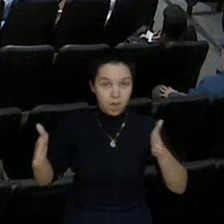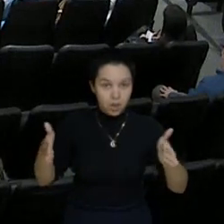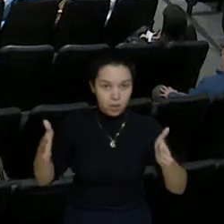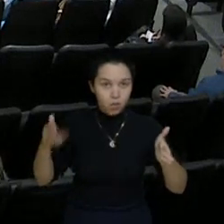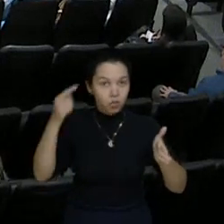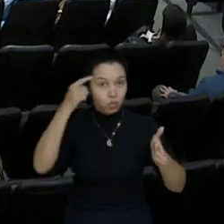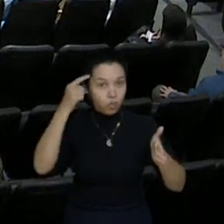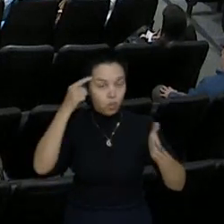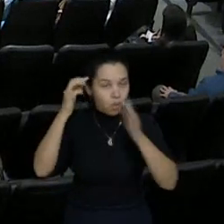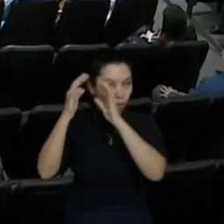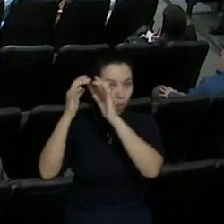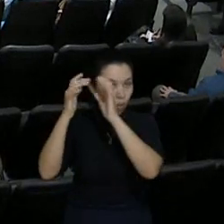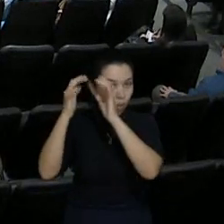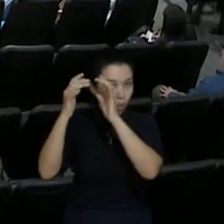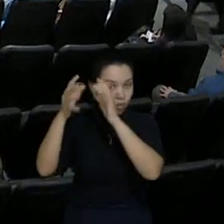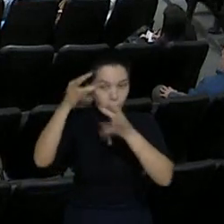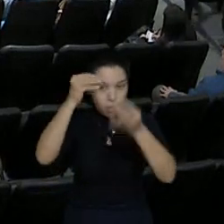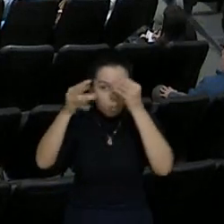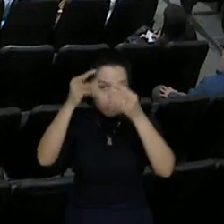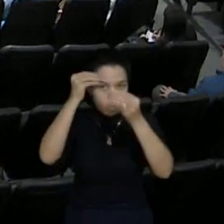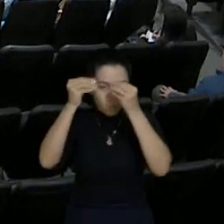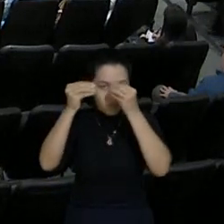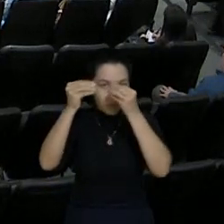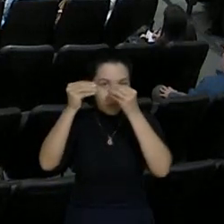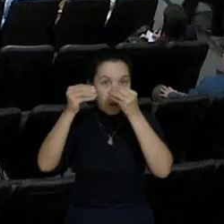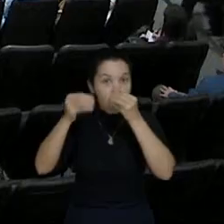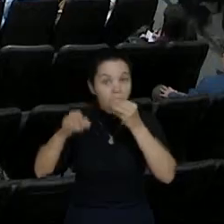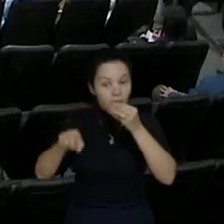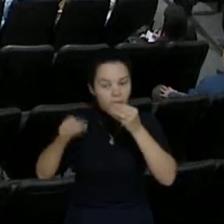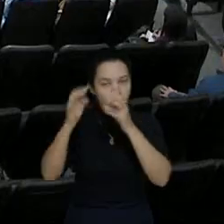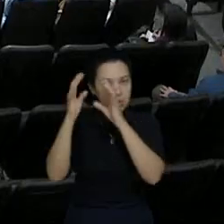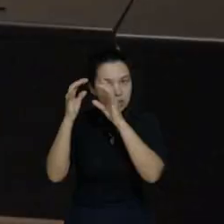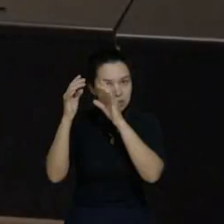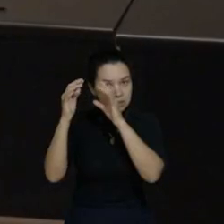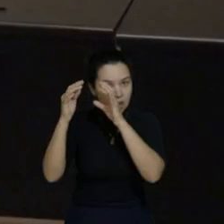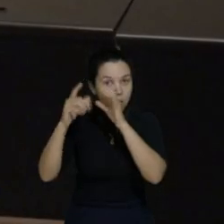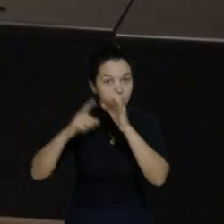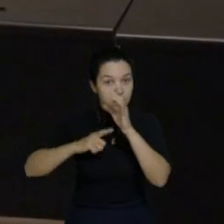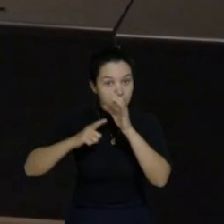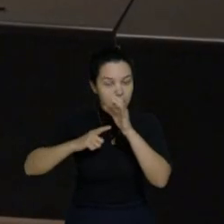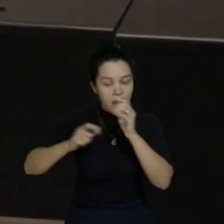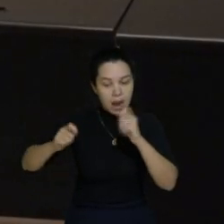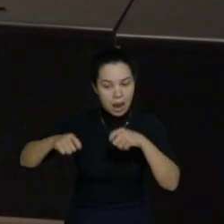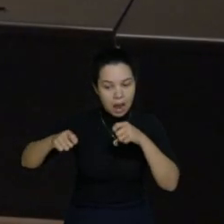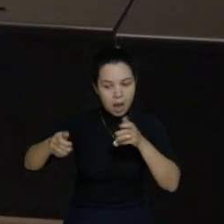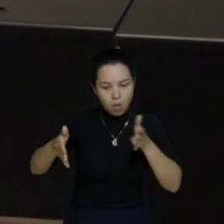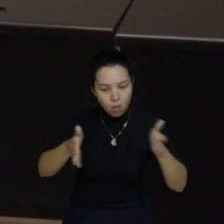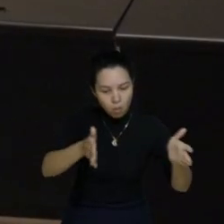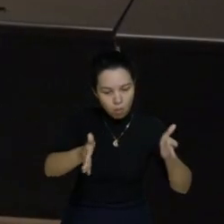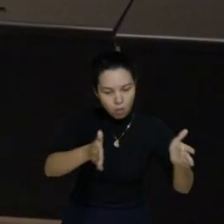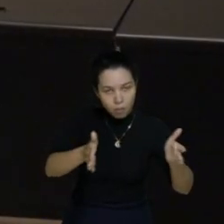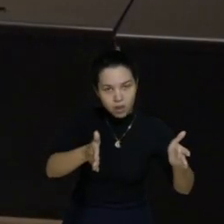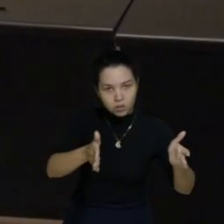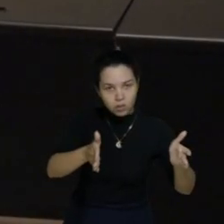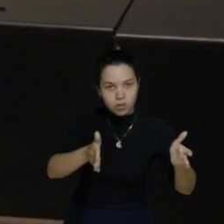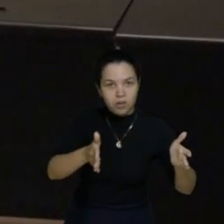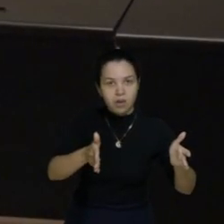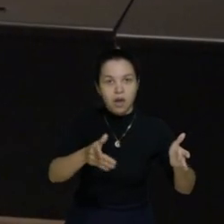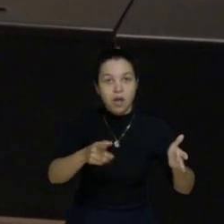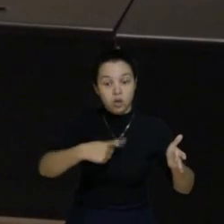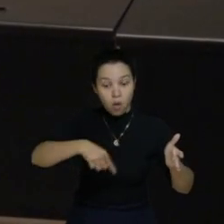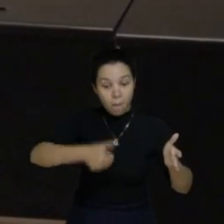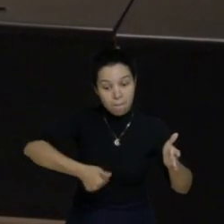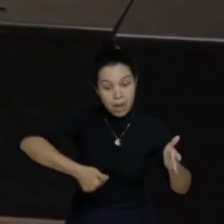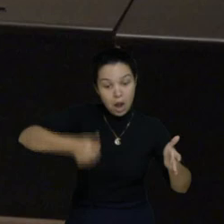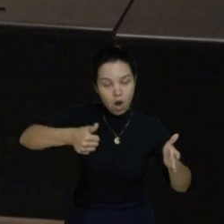cérebro o nosso cérebro ele está preparado para algumas coisas em alguns momentos o melhor momento pra gente criar